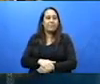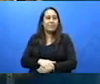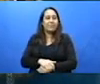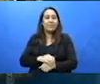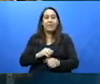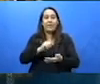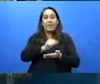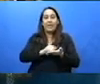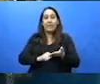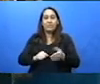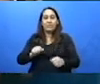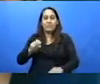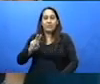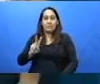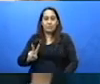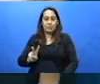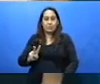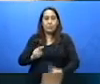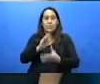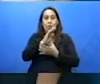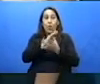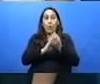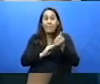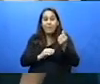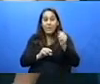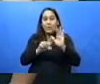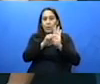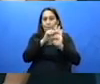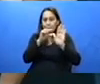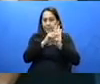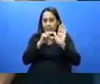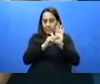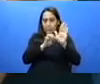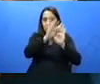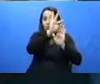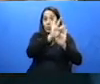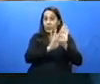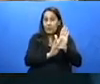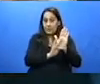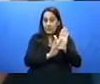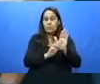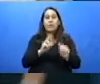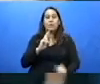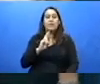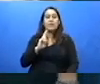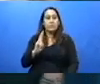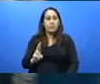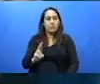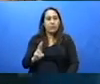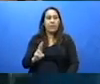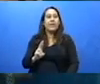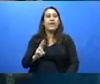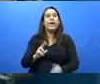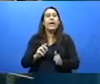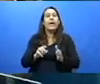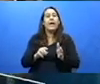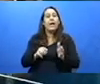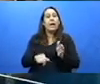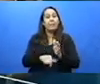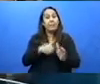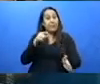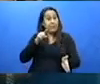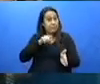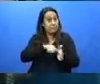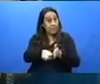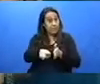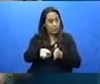2. Copie o trecho do texto em que você se baseou para responder à questão 1. O que nós